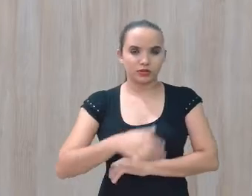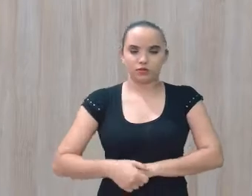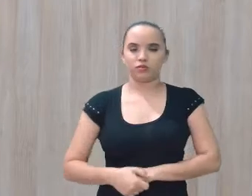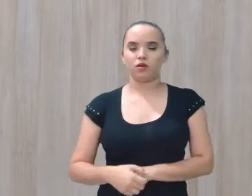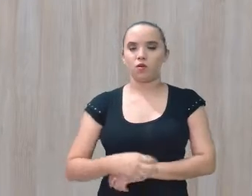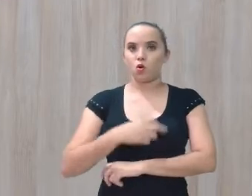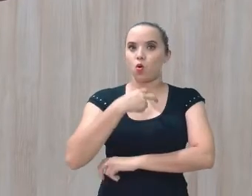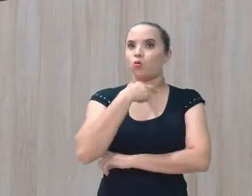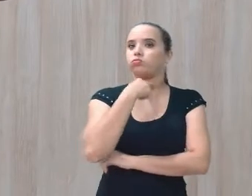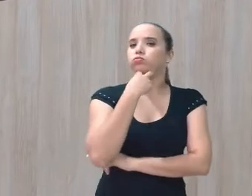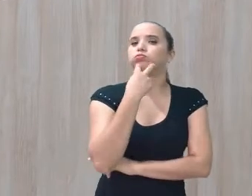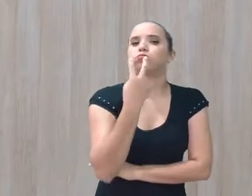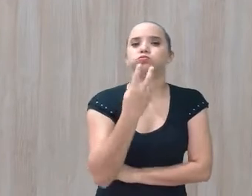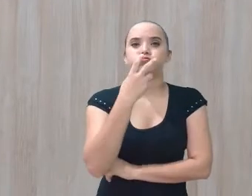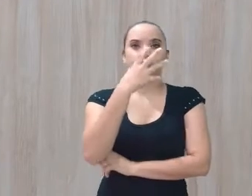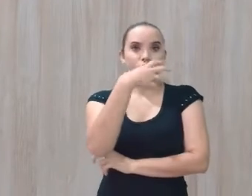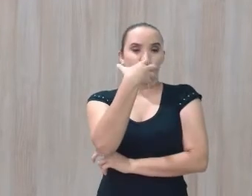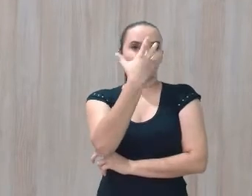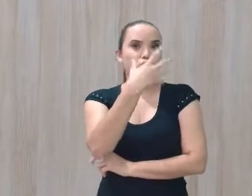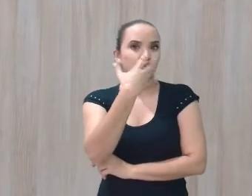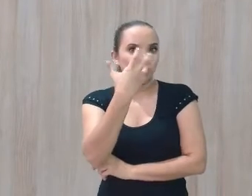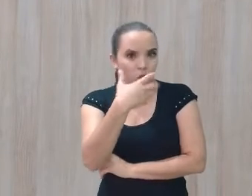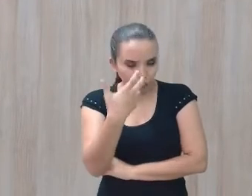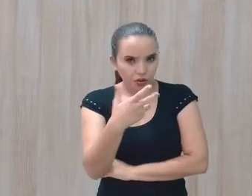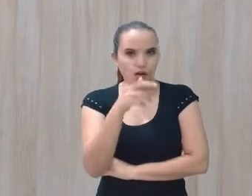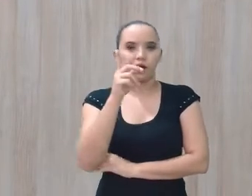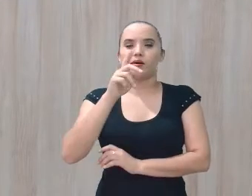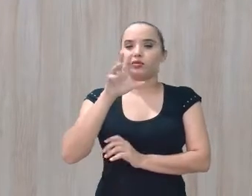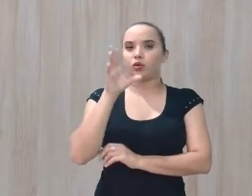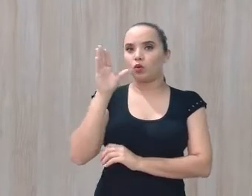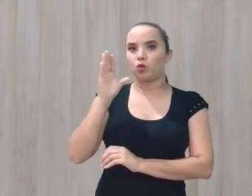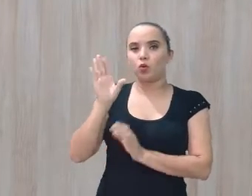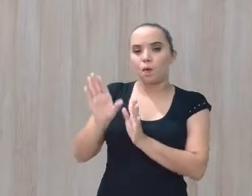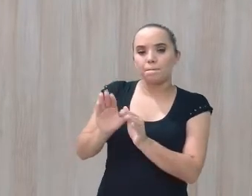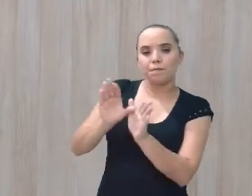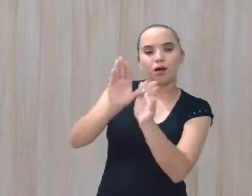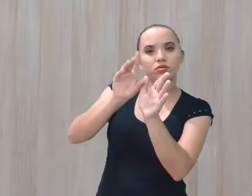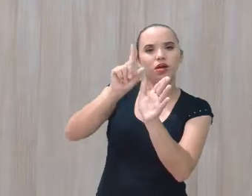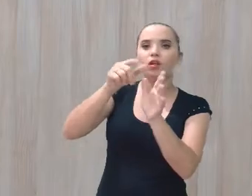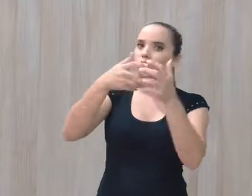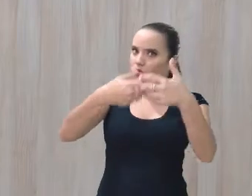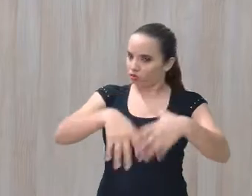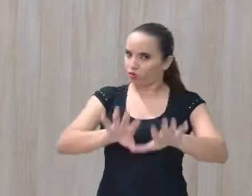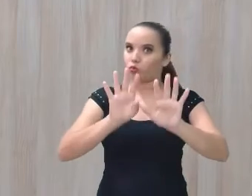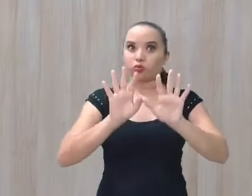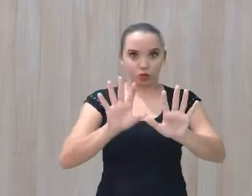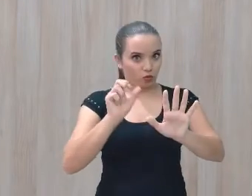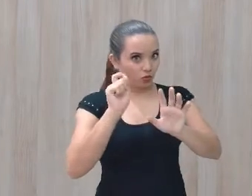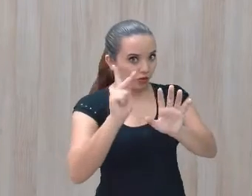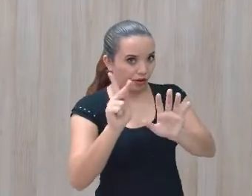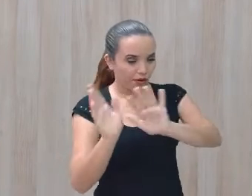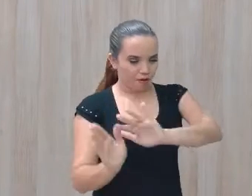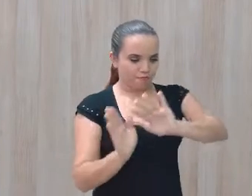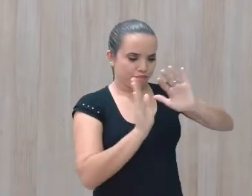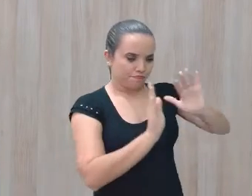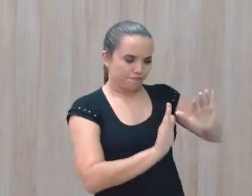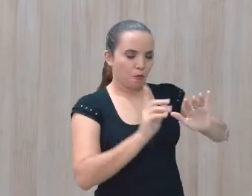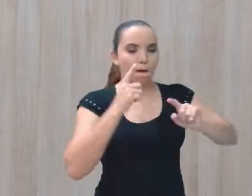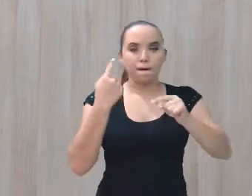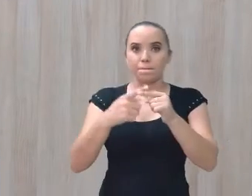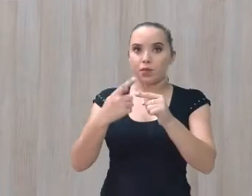não pode colocar isso como sendo música. É canto de pássaro, é som natural, tá? Porque a música é uma